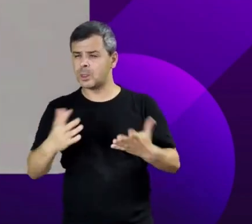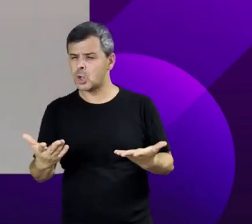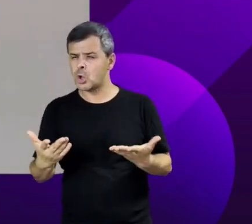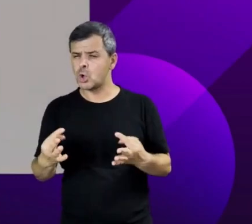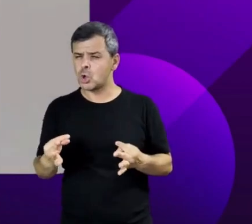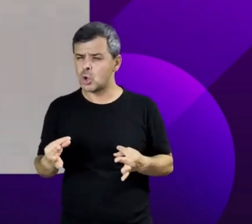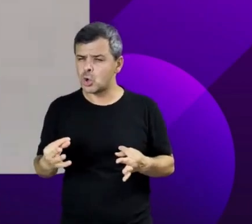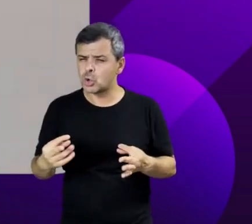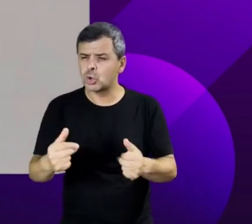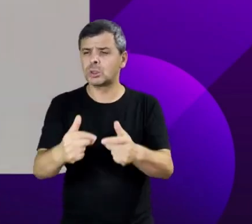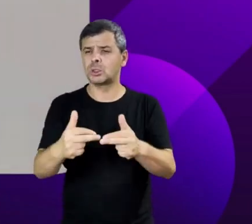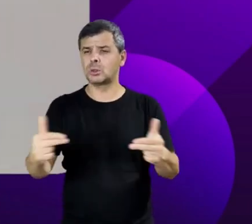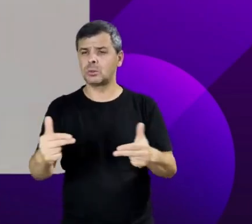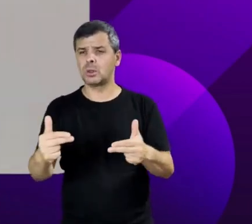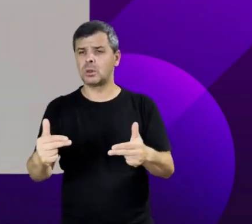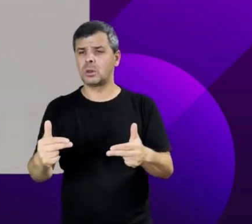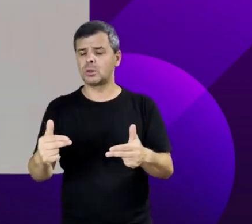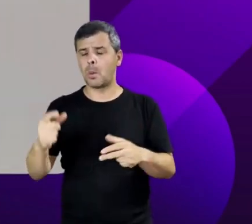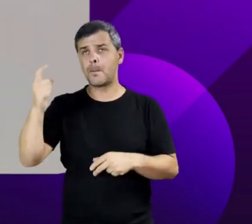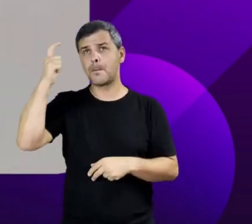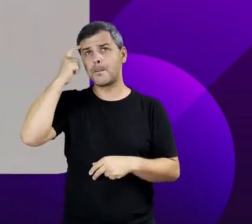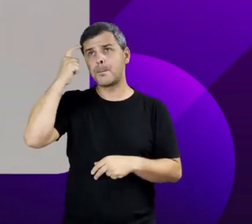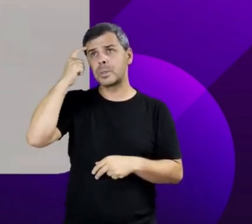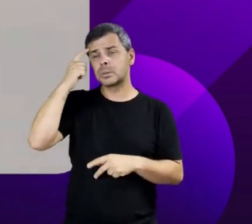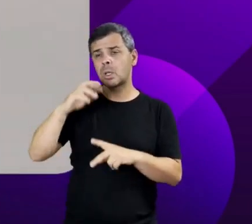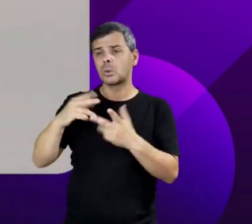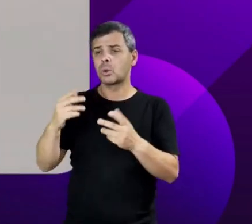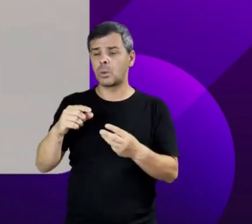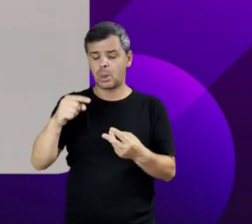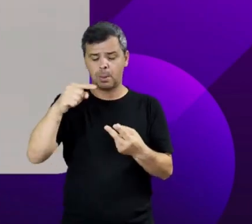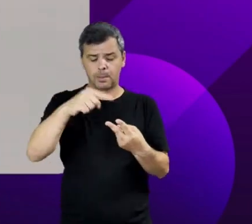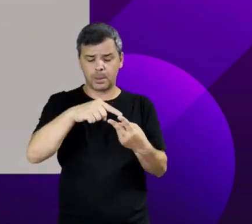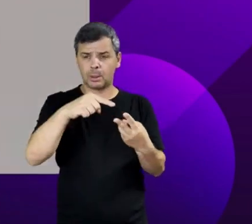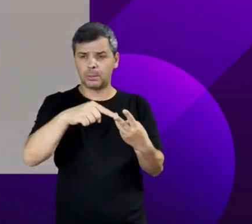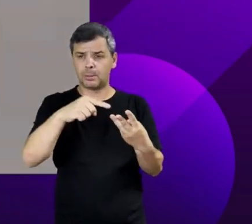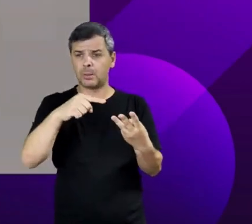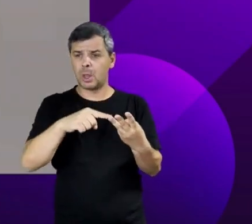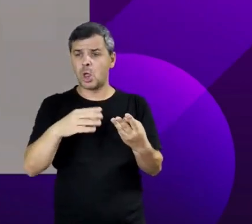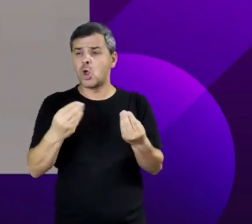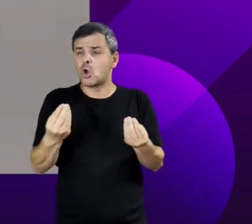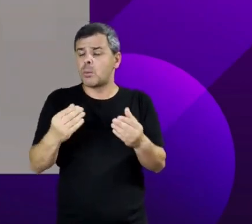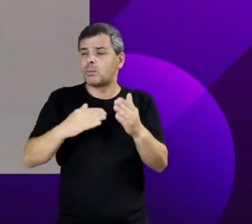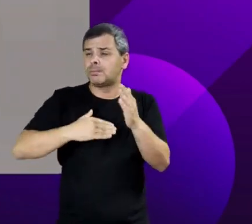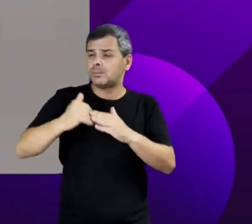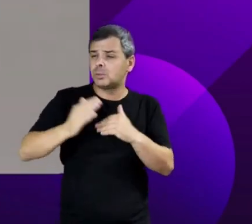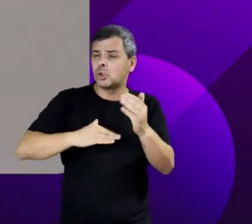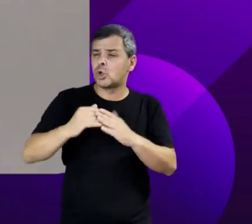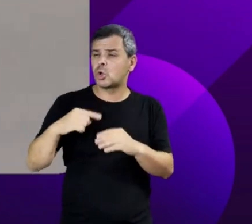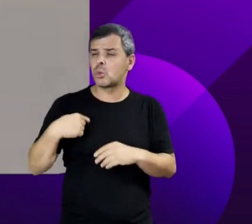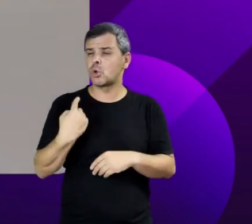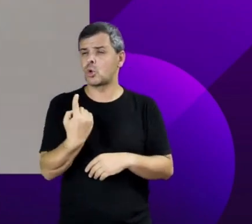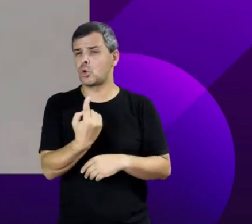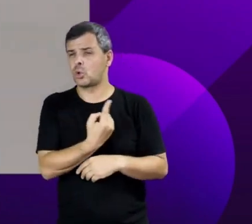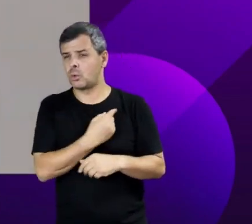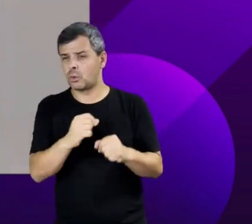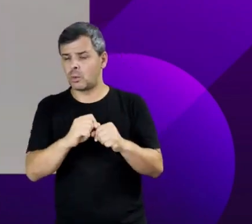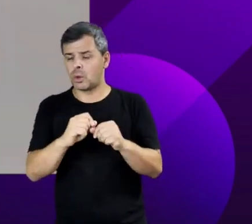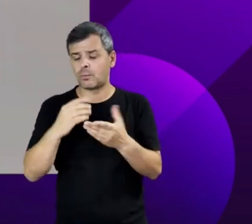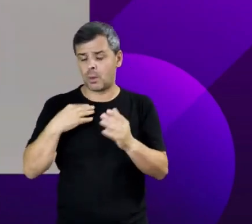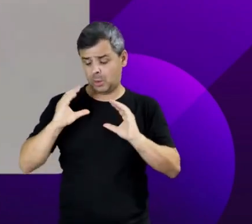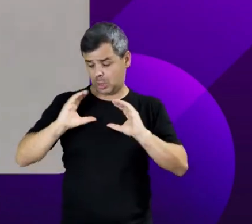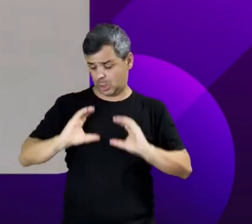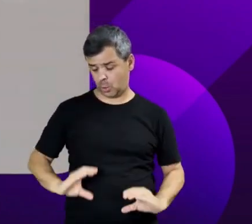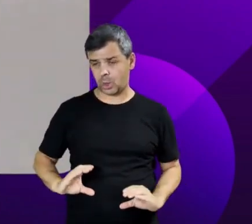os pressupostos são pensados a partir disso. Como nós estabelecemos práticas, como nós estabelecemos